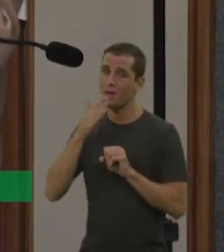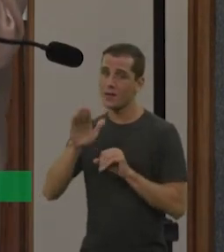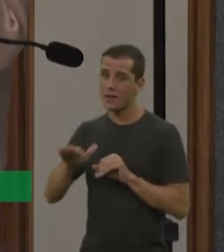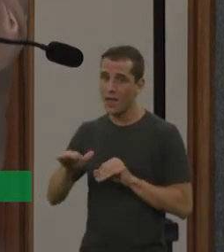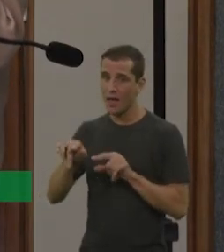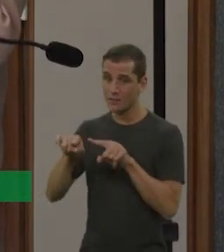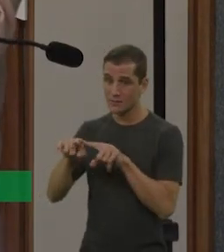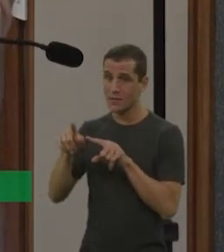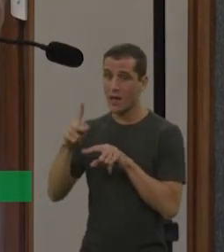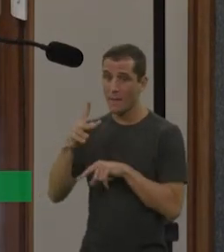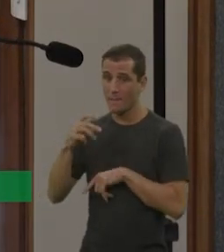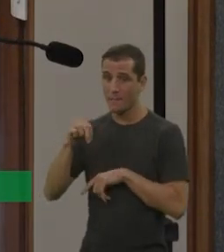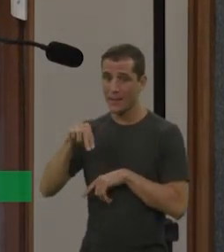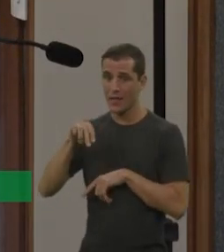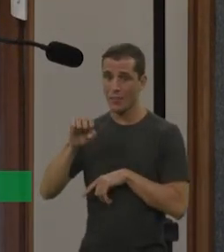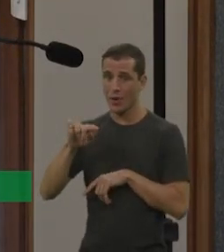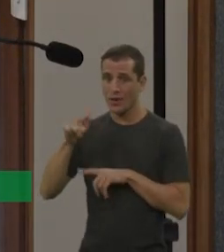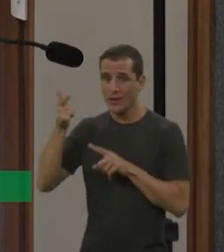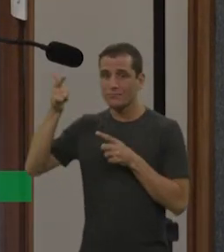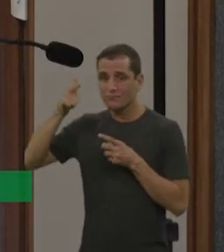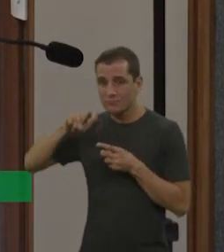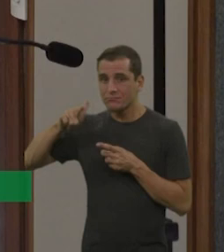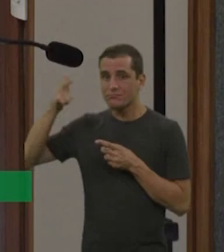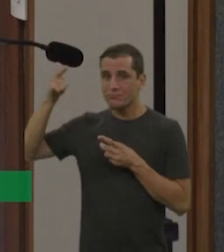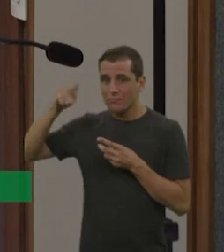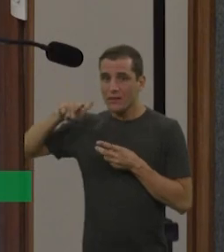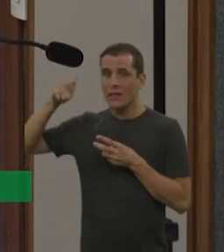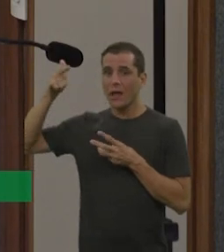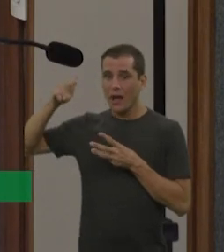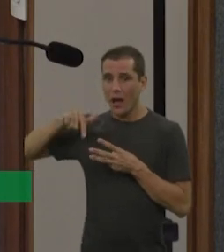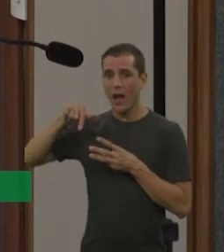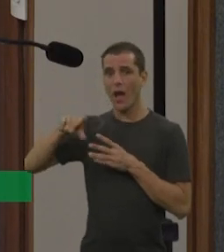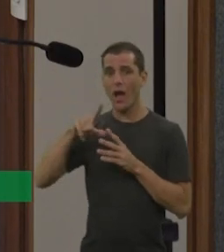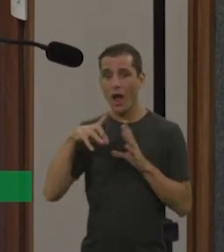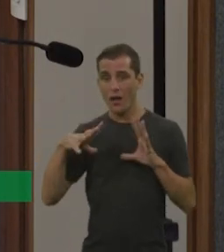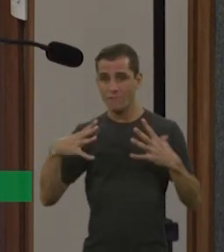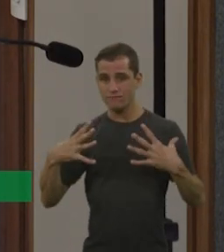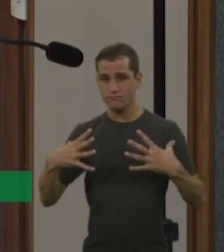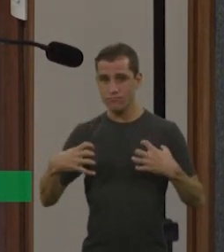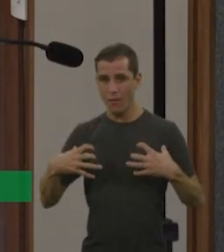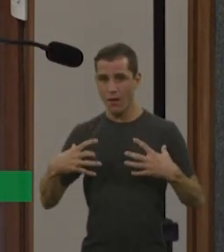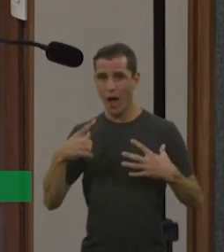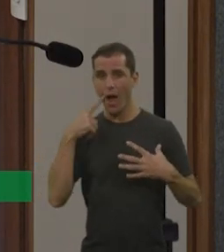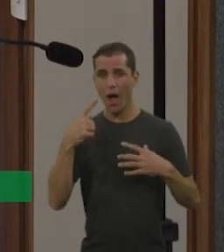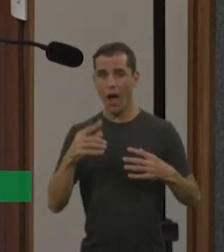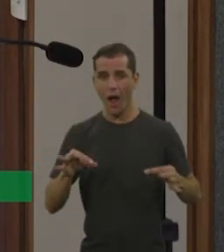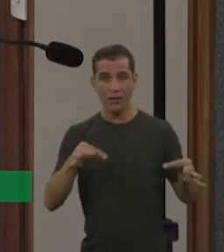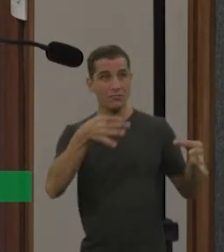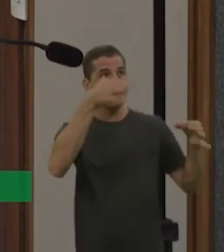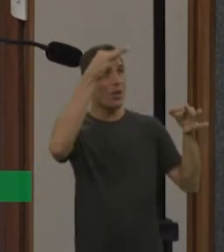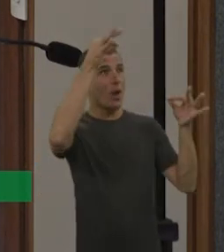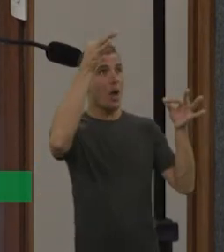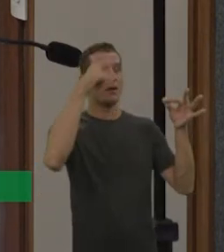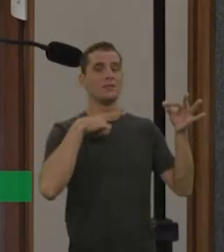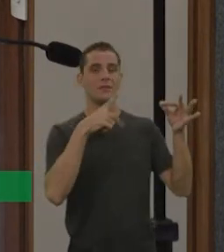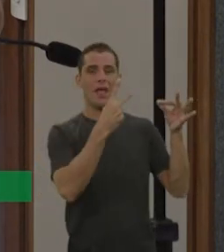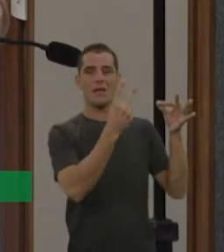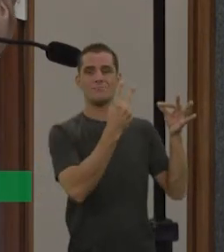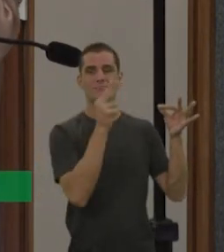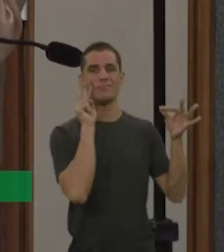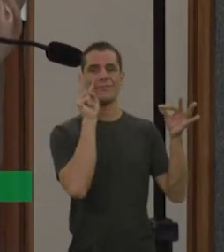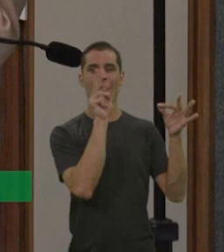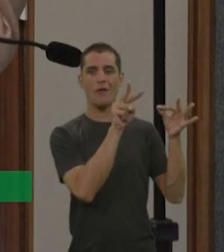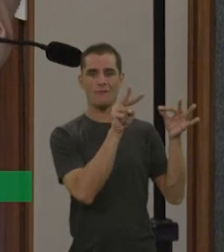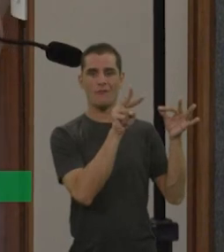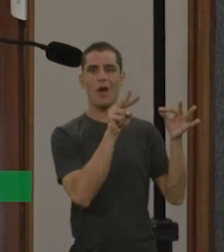repetição, foram investigar, viram alteração na tomografia, fizeram broncoscopia, biopsiaram e tinha lá o estiócito azul marinho. E aí mandaram para a